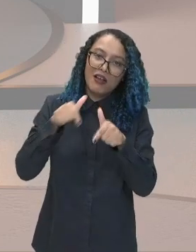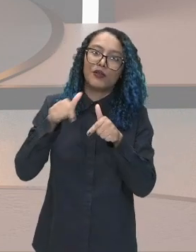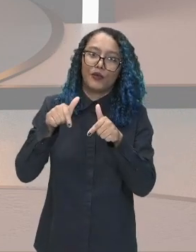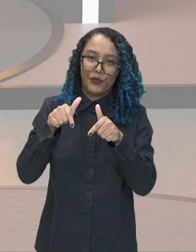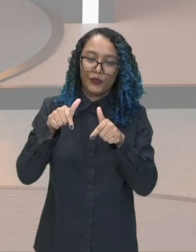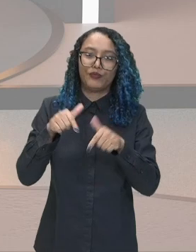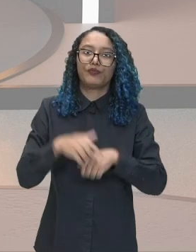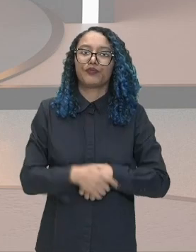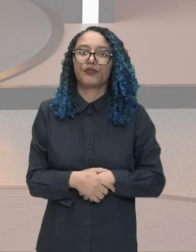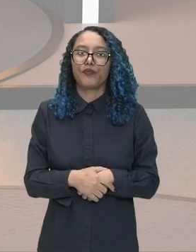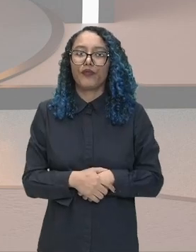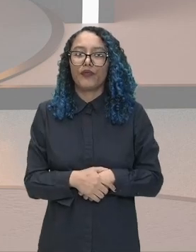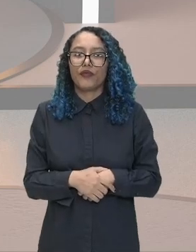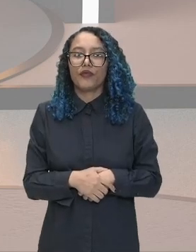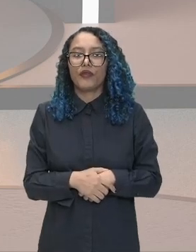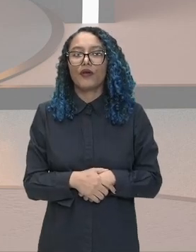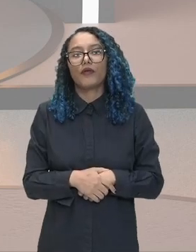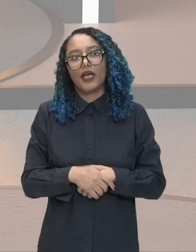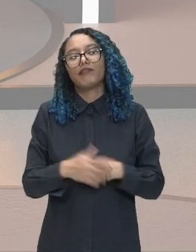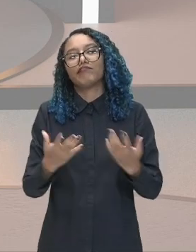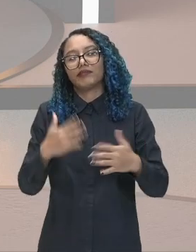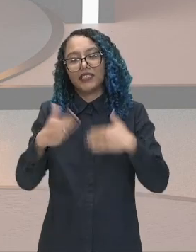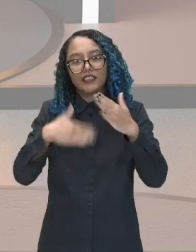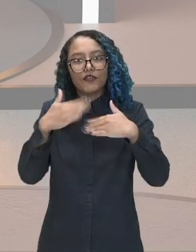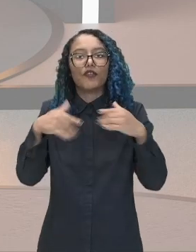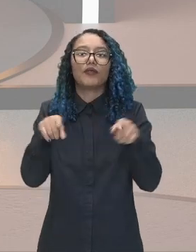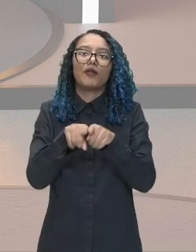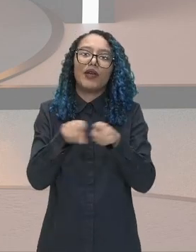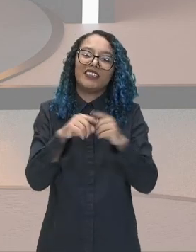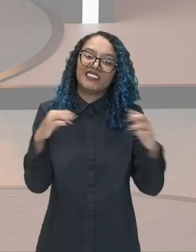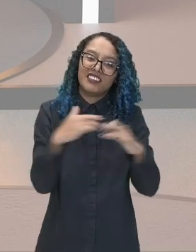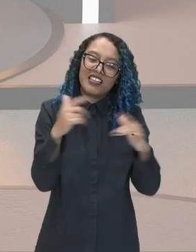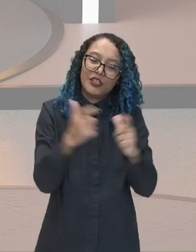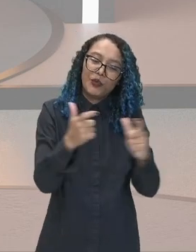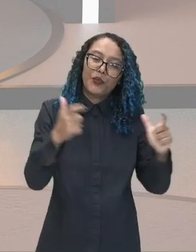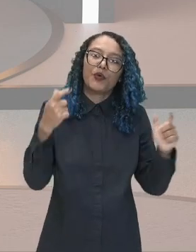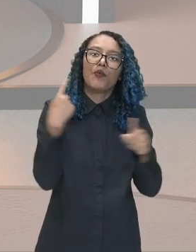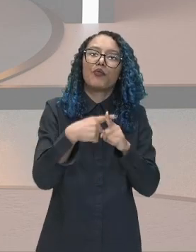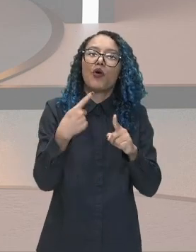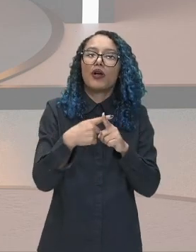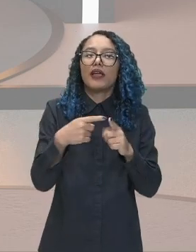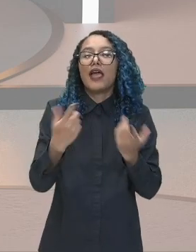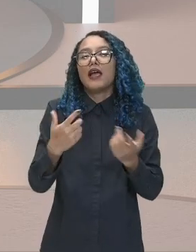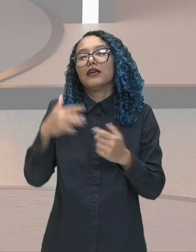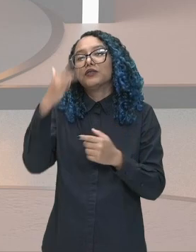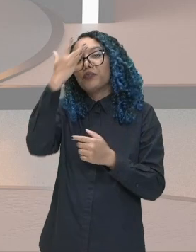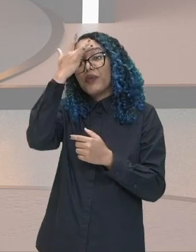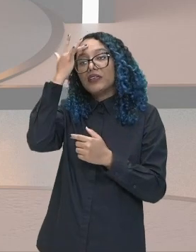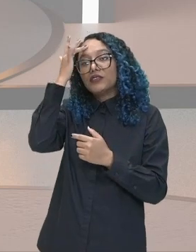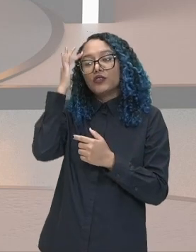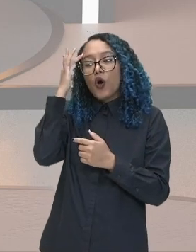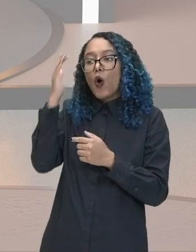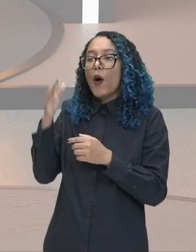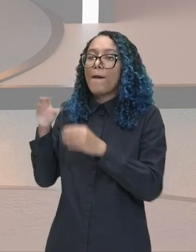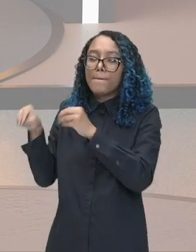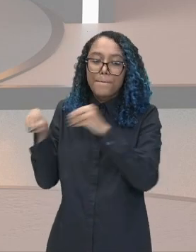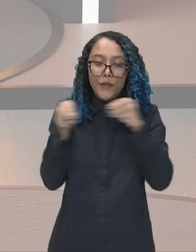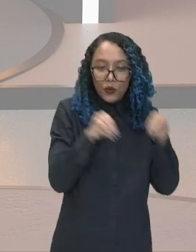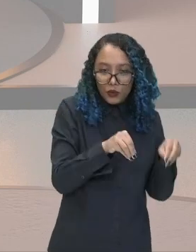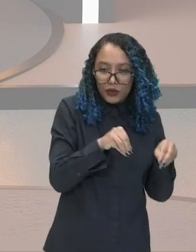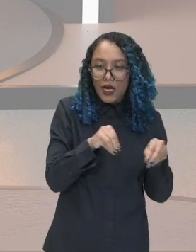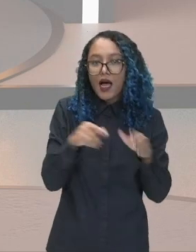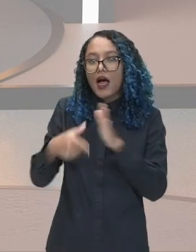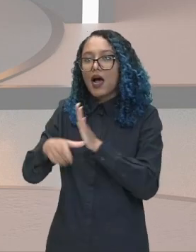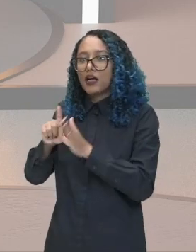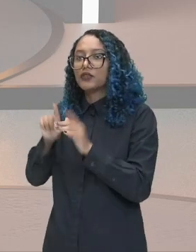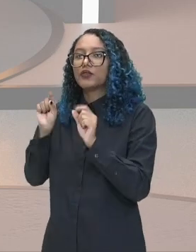aí o desenvolvimento das cidades, porque muita gente vem da zona rural para a cidade, porque antes a vida